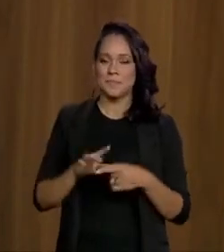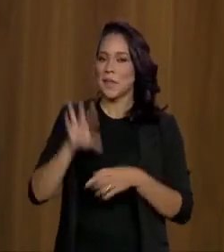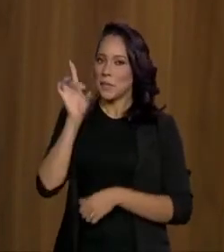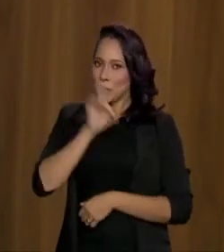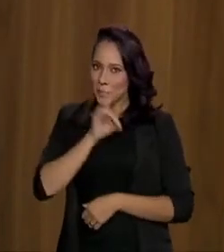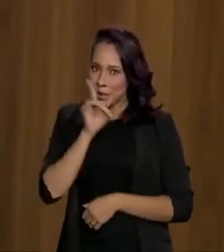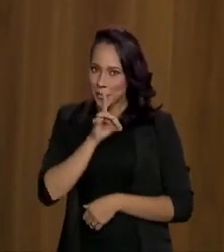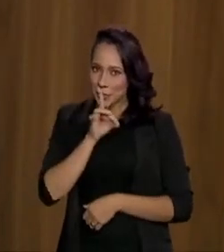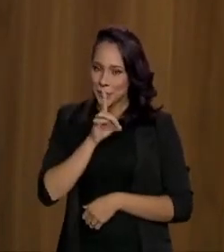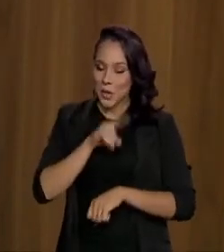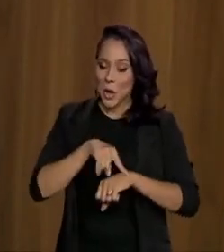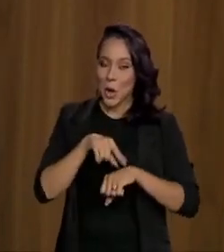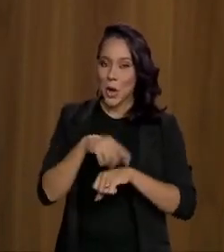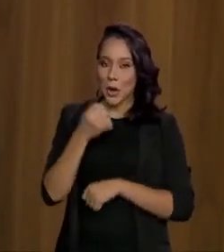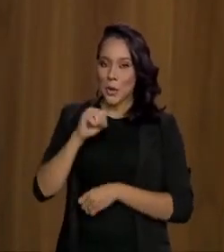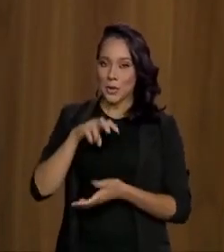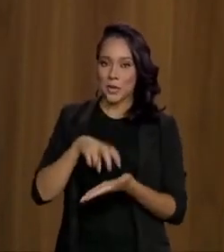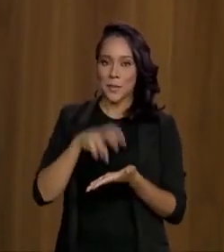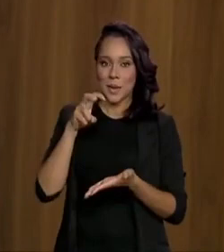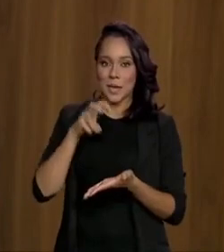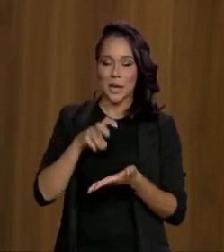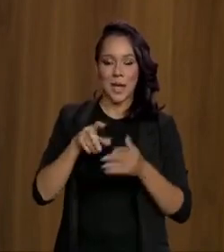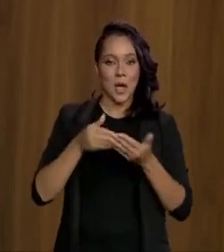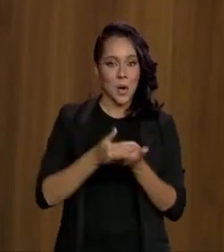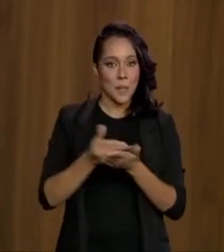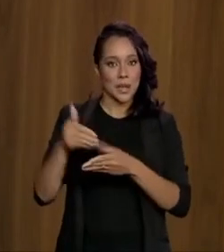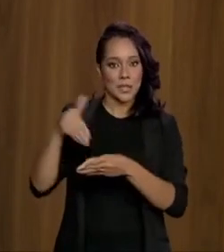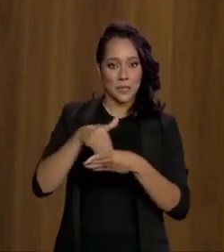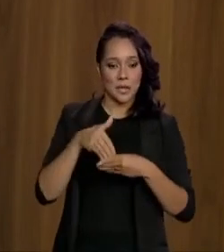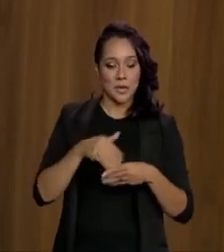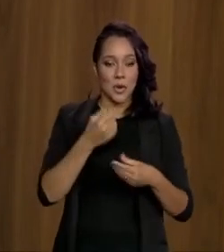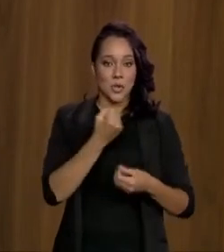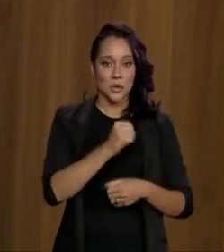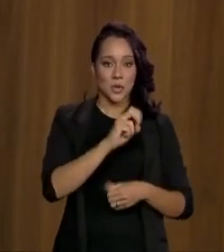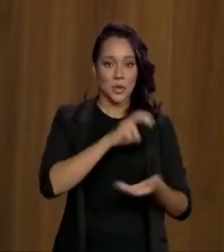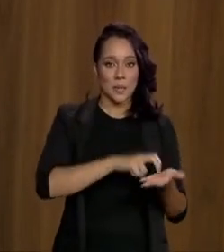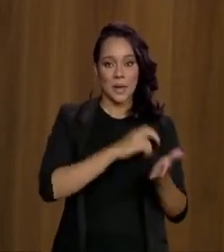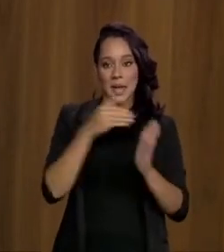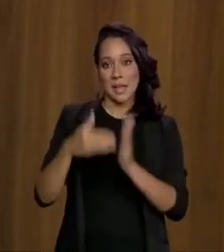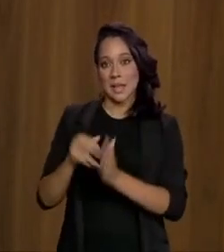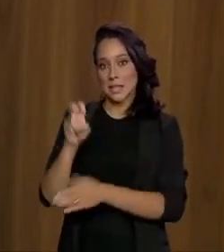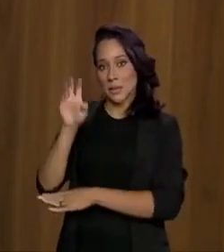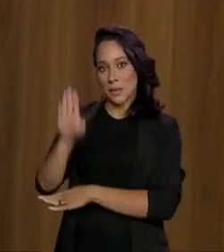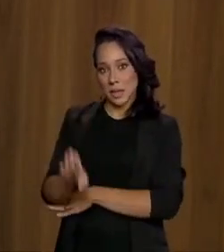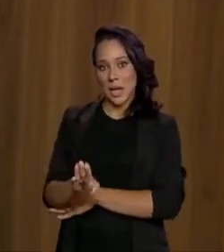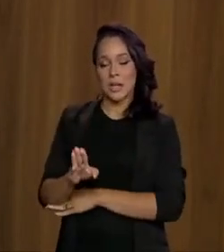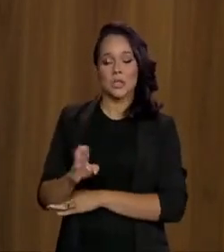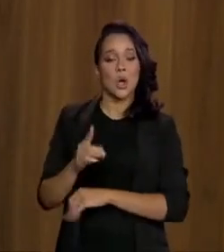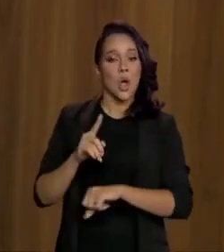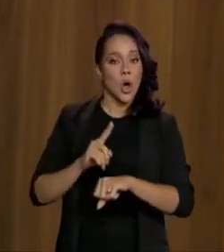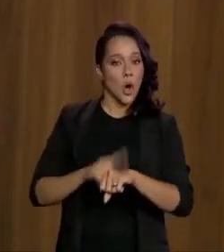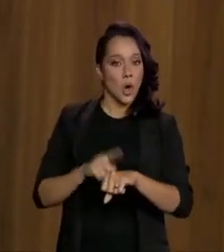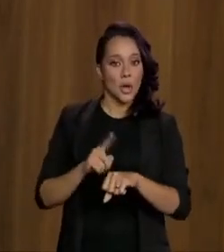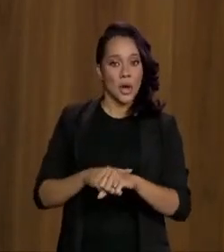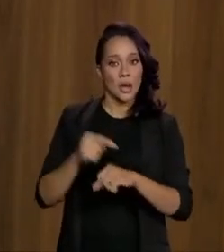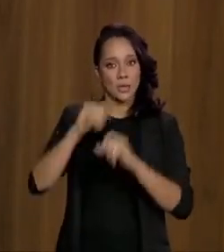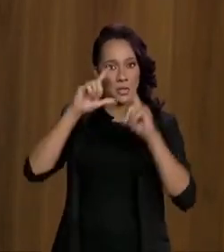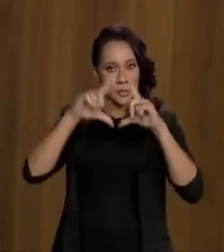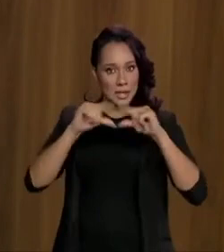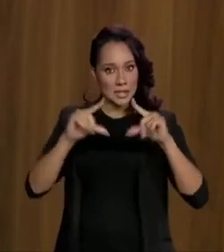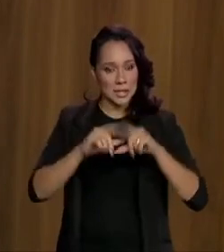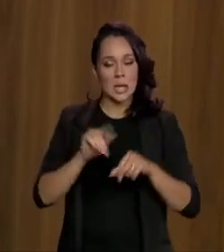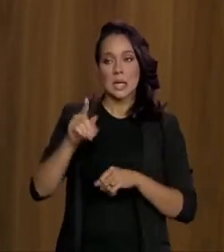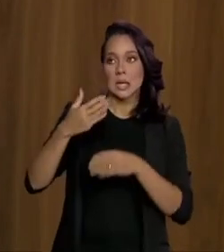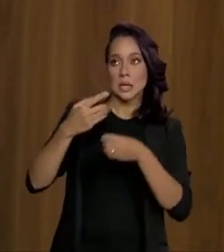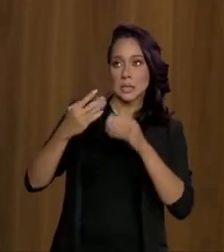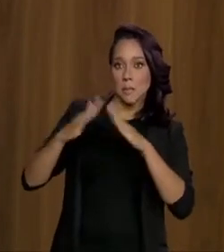domingo, às 8 da manhã, as urnas abrem, de 8 da manhã às 5 da tarde, horário unificado aqui de Brasília, então quem